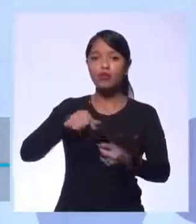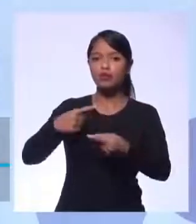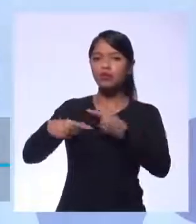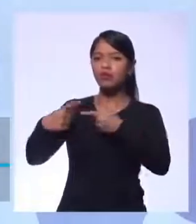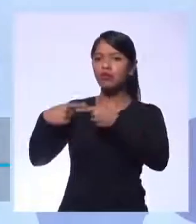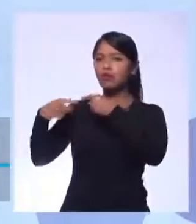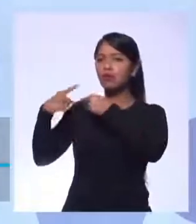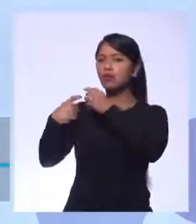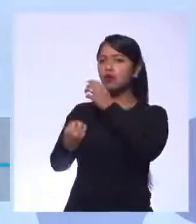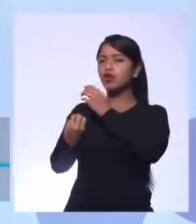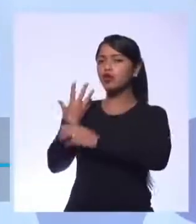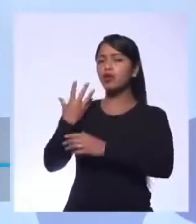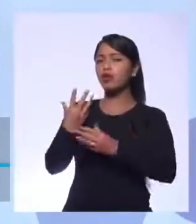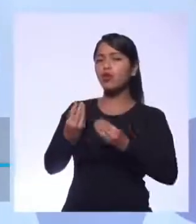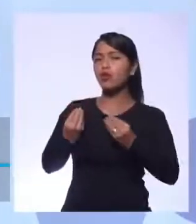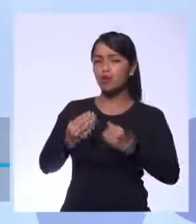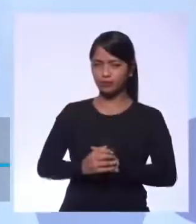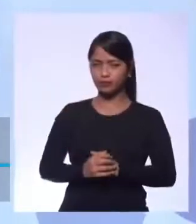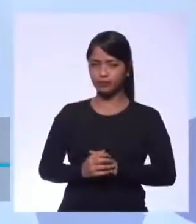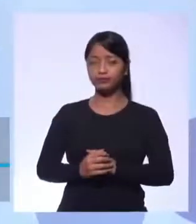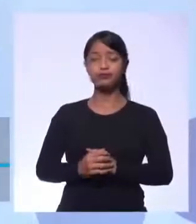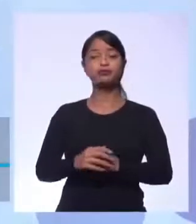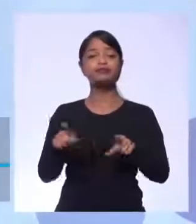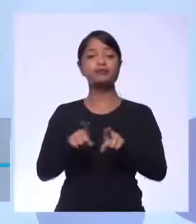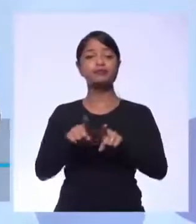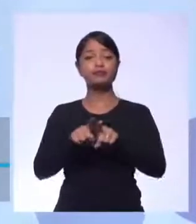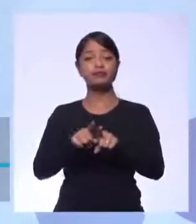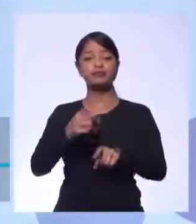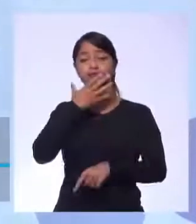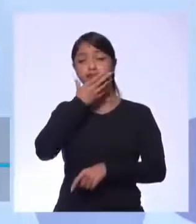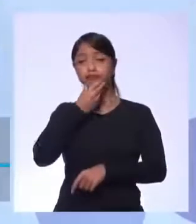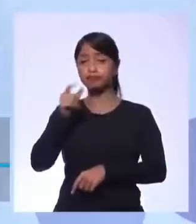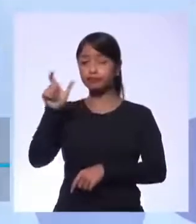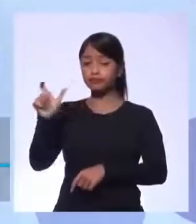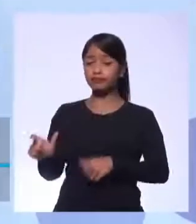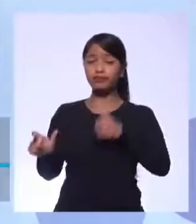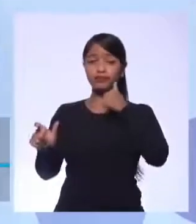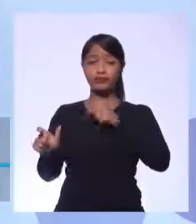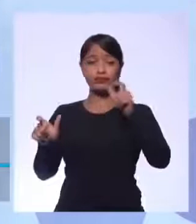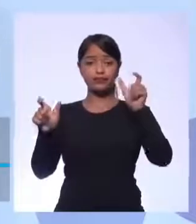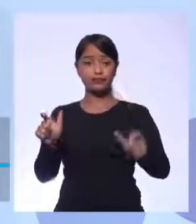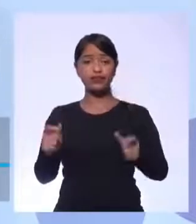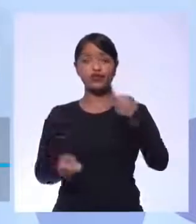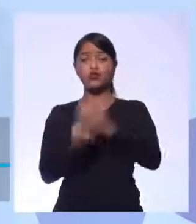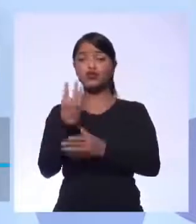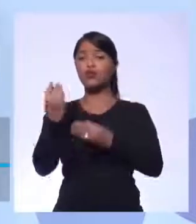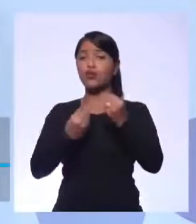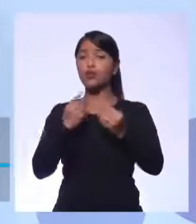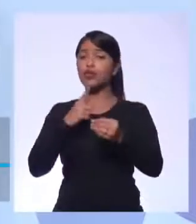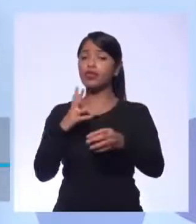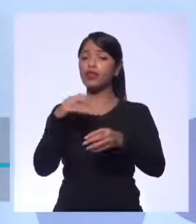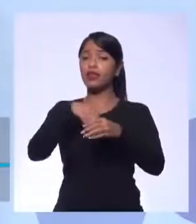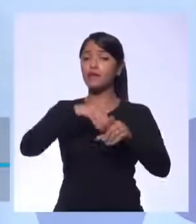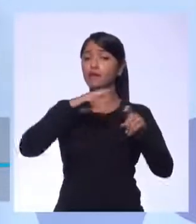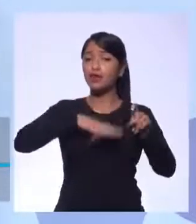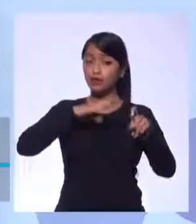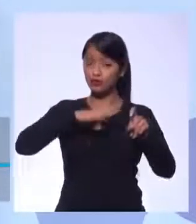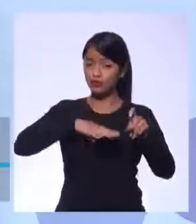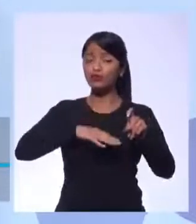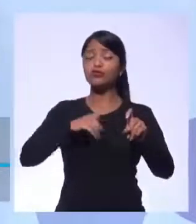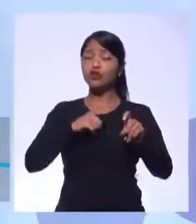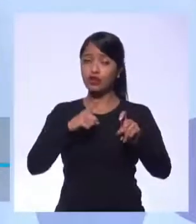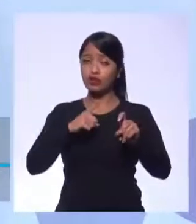Explica ali como que se deu a criação do homem, a criação da mulher. A gente viu bem, lá na relação da Pandora, não é? Eu